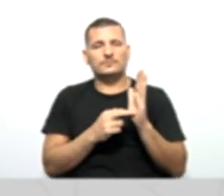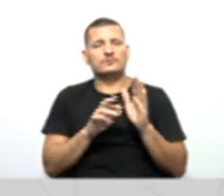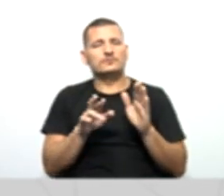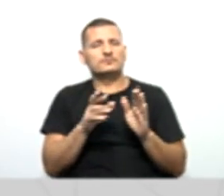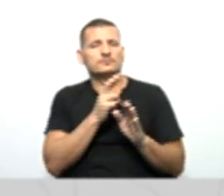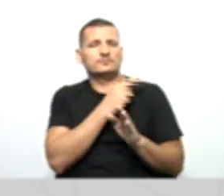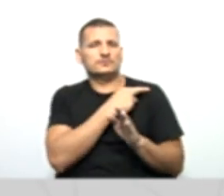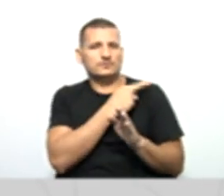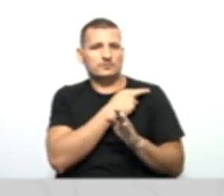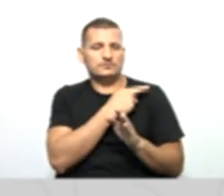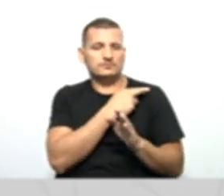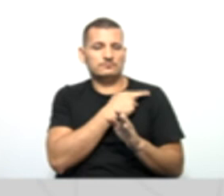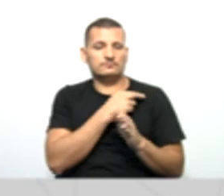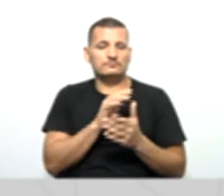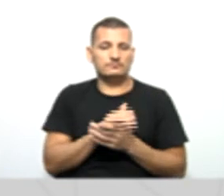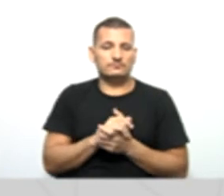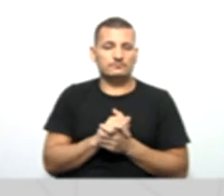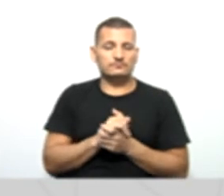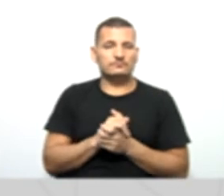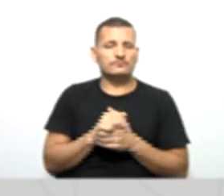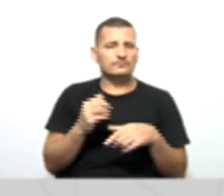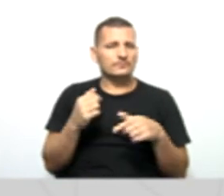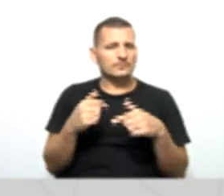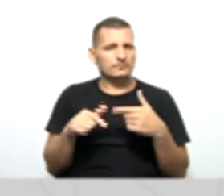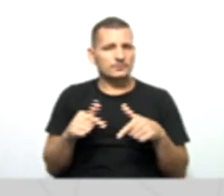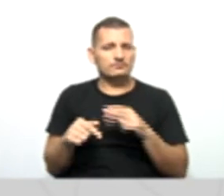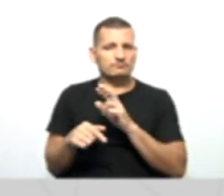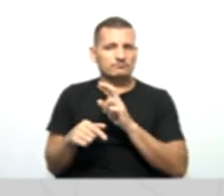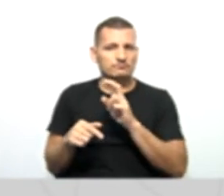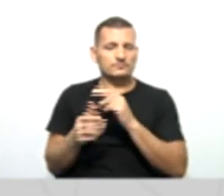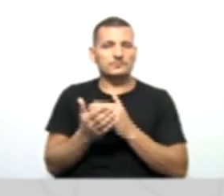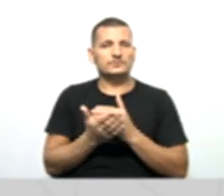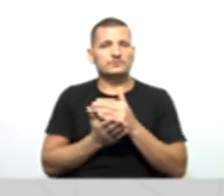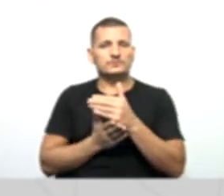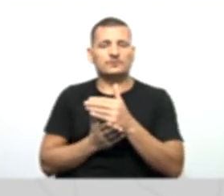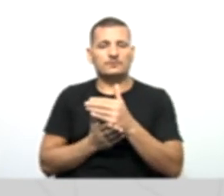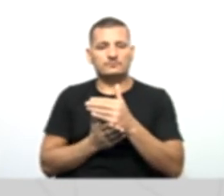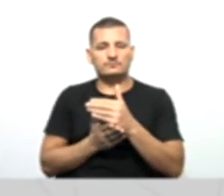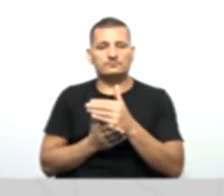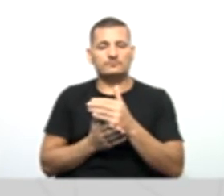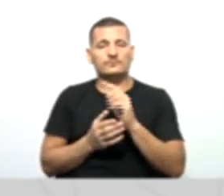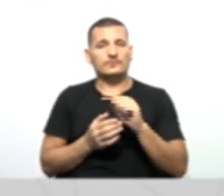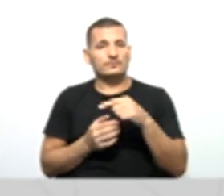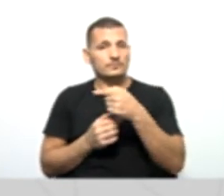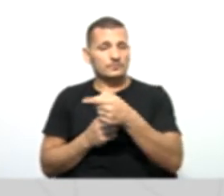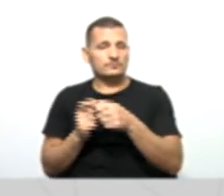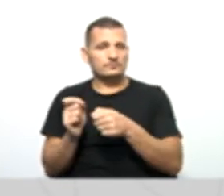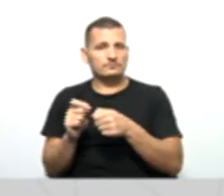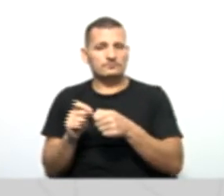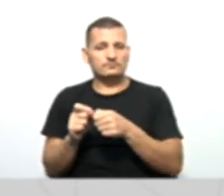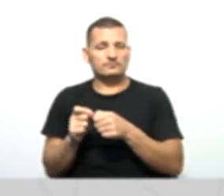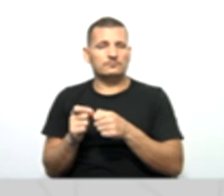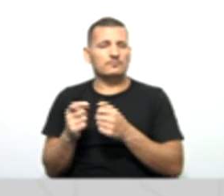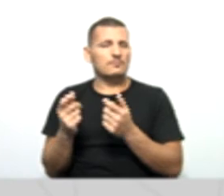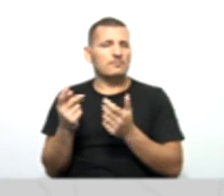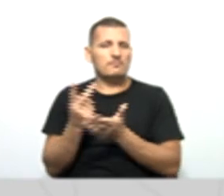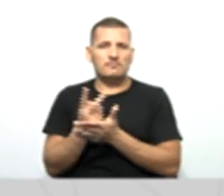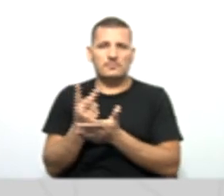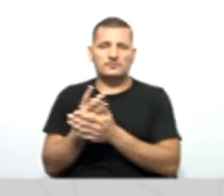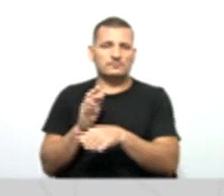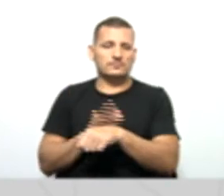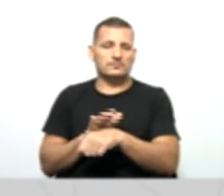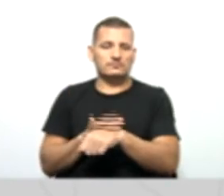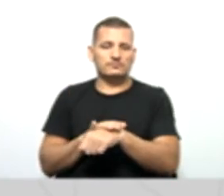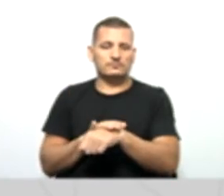responsáveis. A tarefa de monitoramento e controle é iniciada automaticamente e executada de forma concomitante à execução, para que